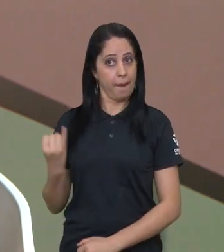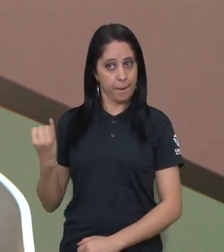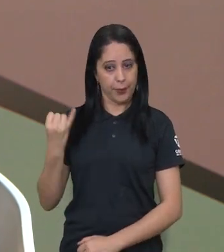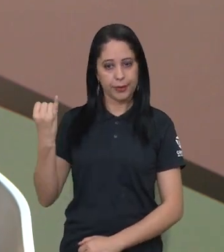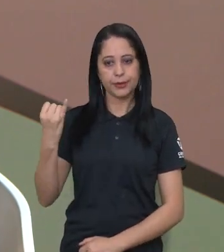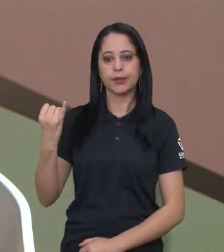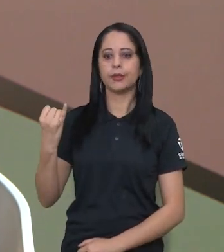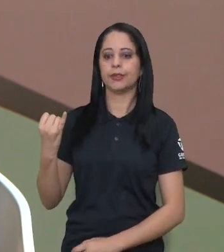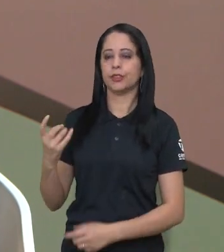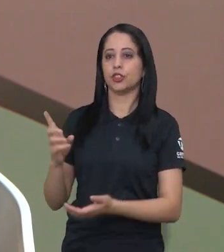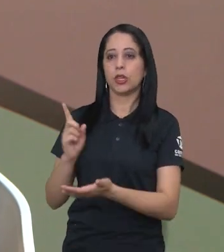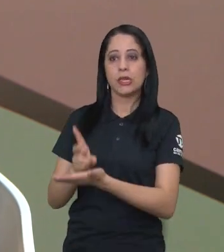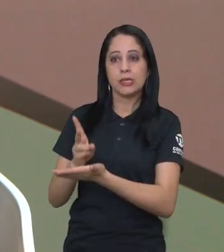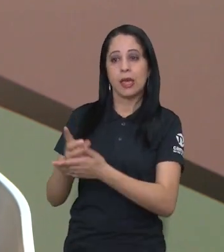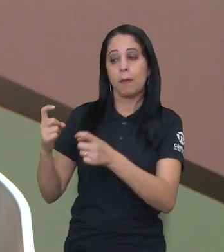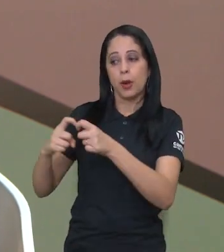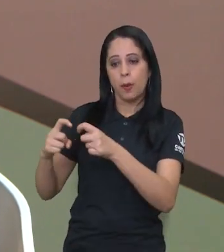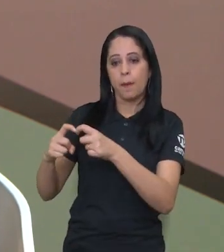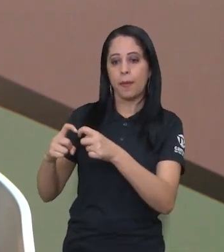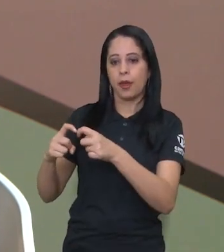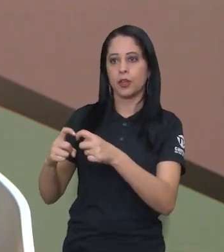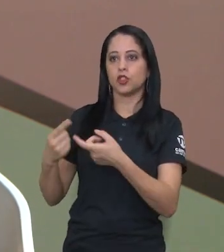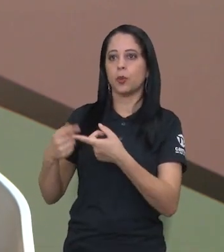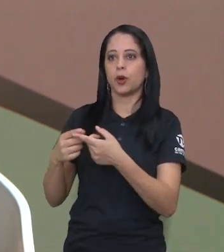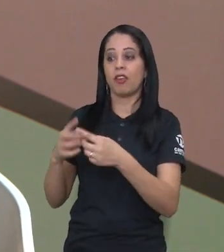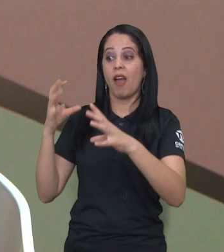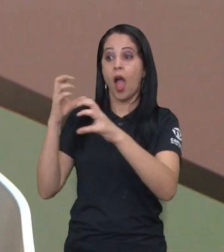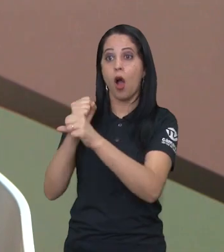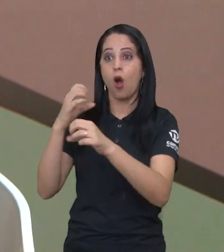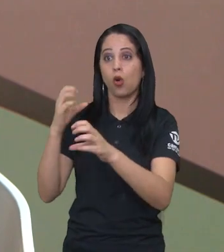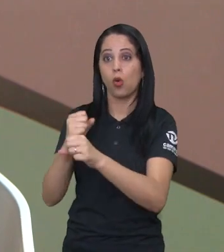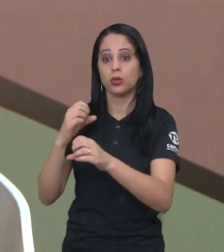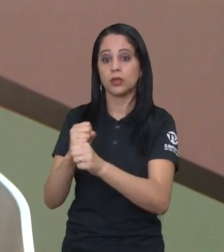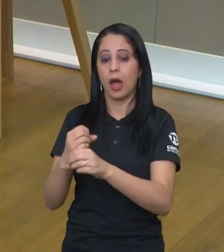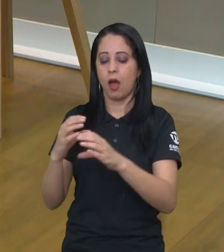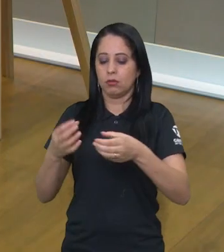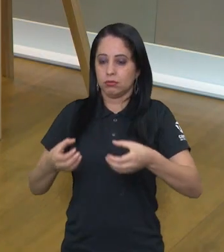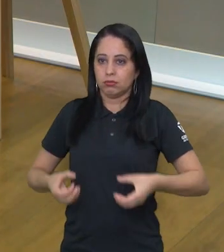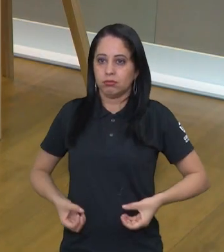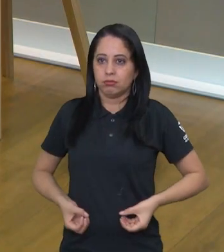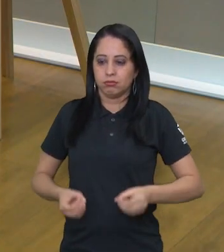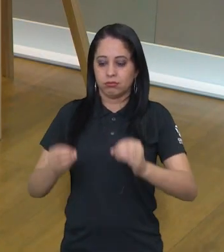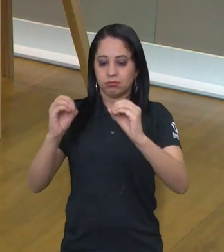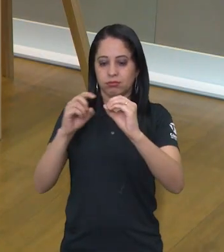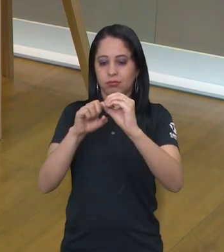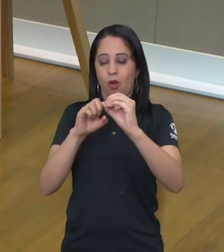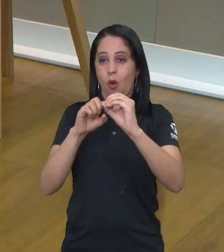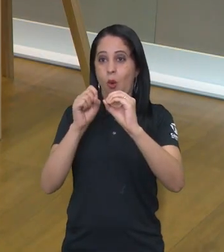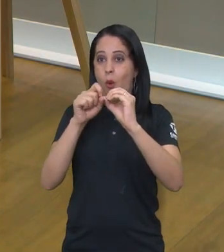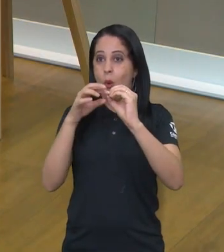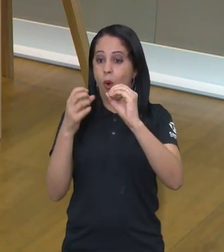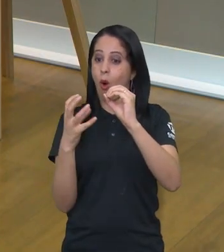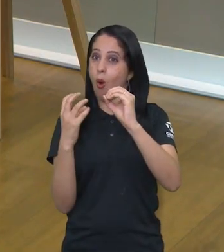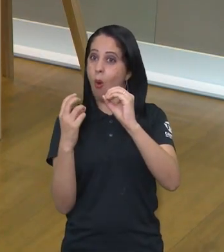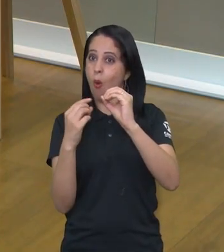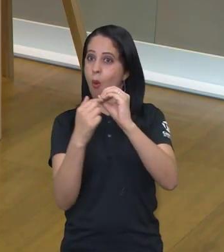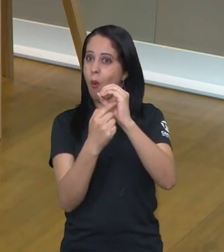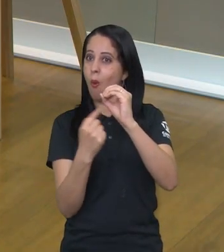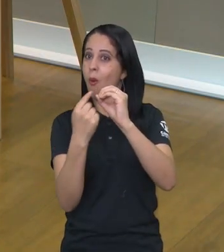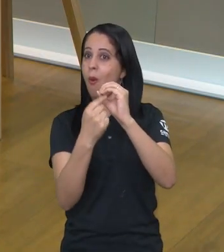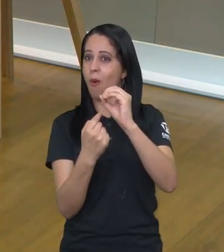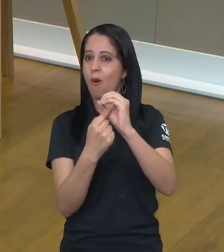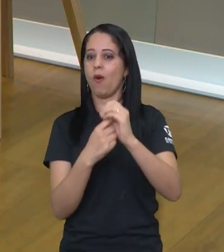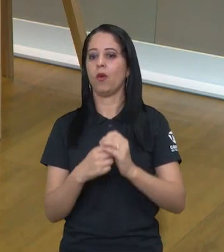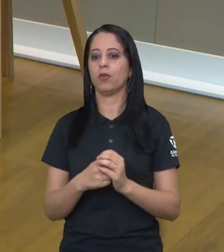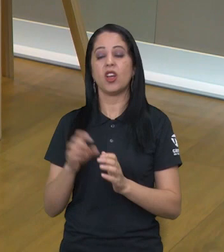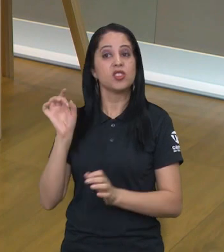importante ser feito, às vezes, pelo médico especialista, que a gente faz contagem de folículo antral. É só isso, mais nada que precisa. Lembrando